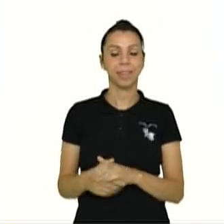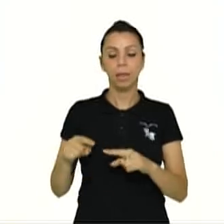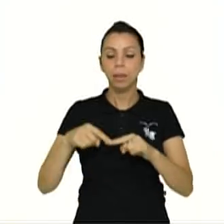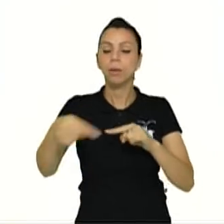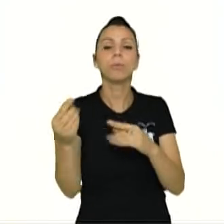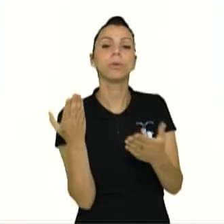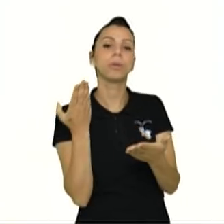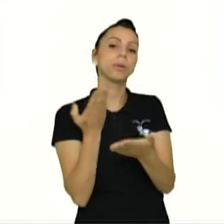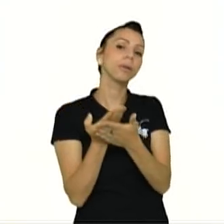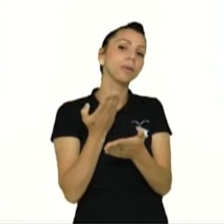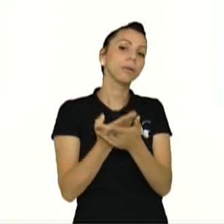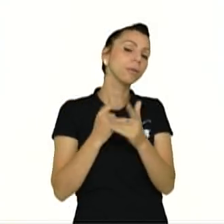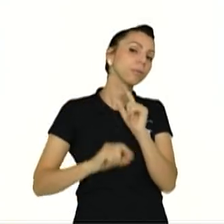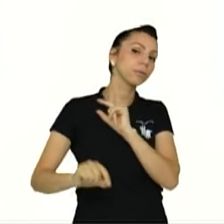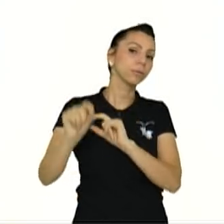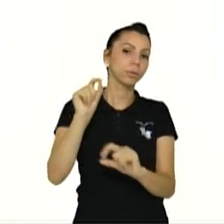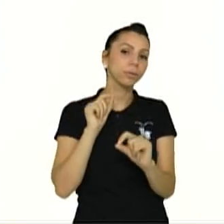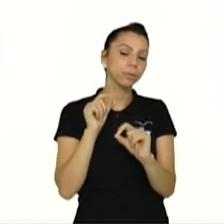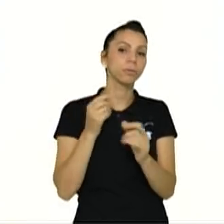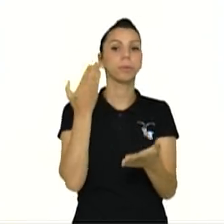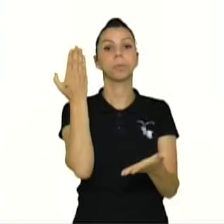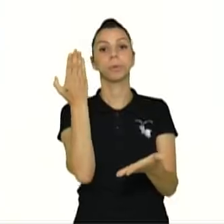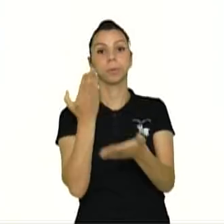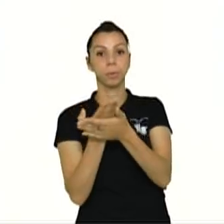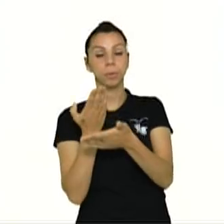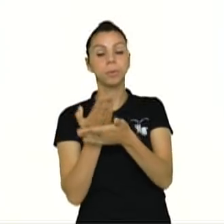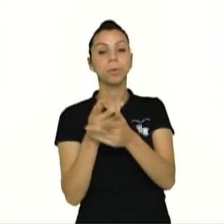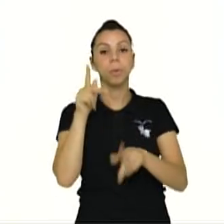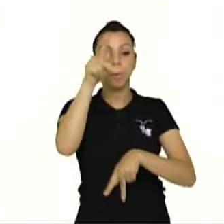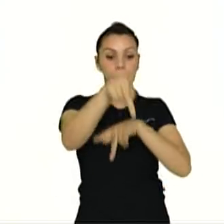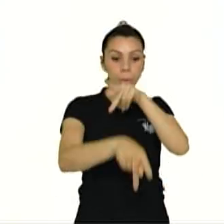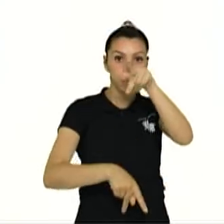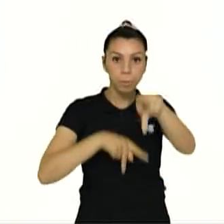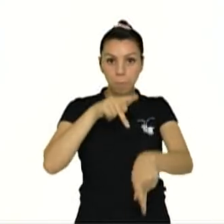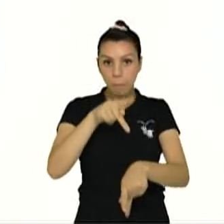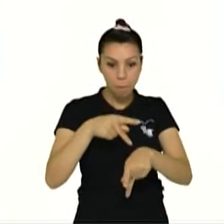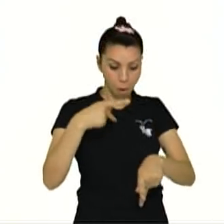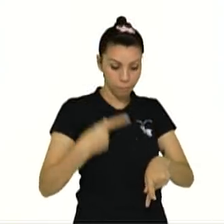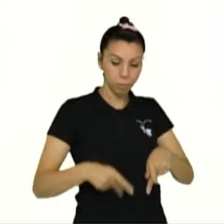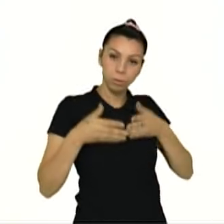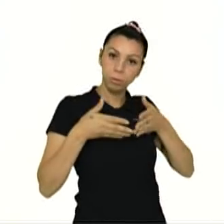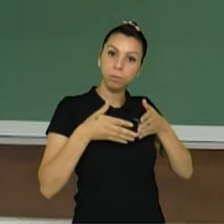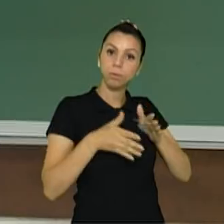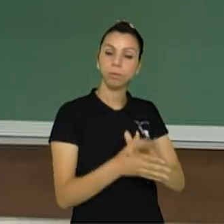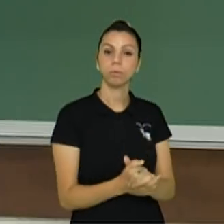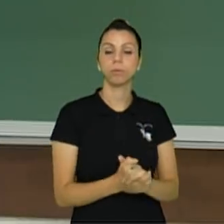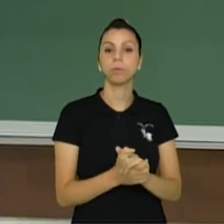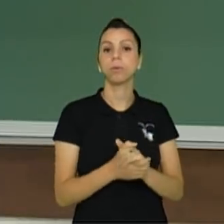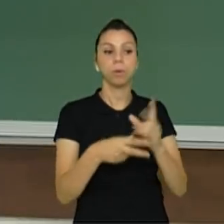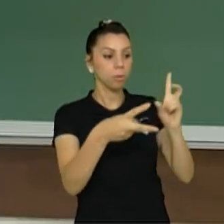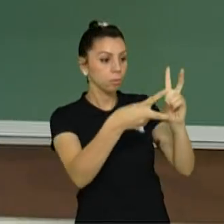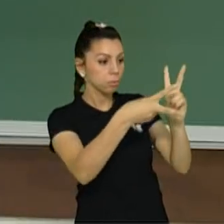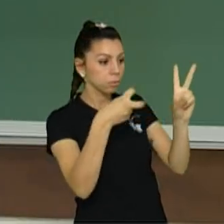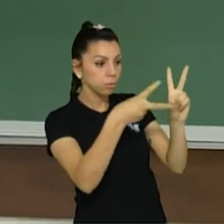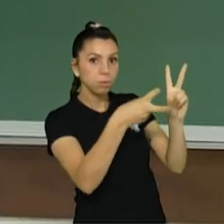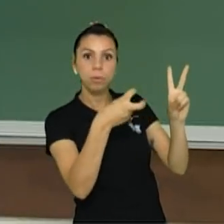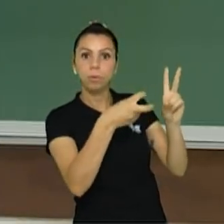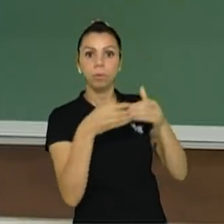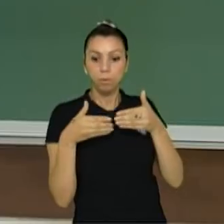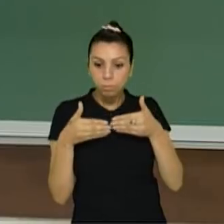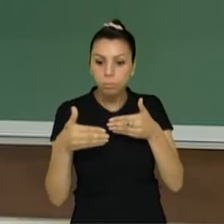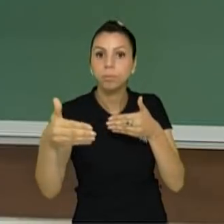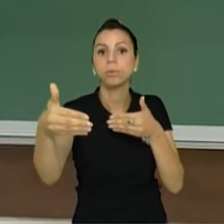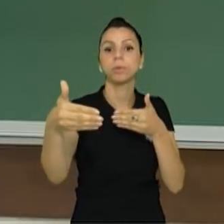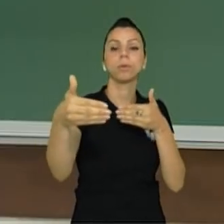próxima aula nós vamos estudar sobre os povos originários, vamos falar sobre os indígenas durante o